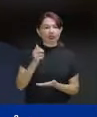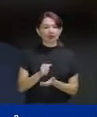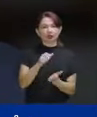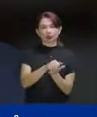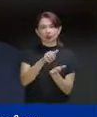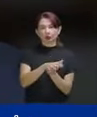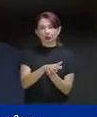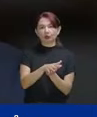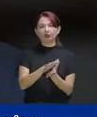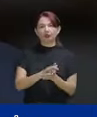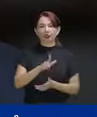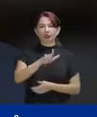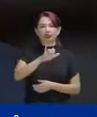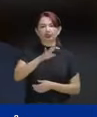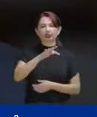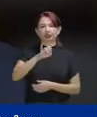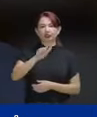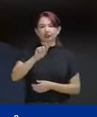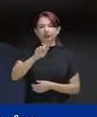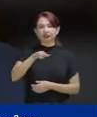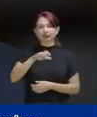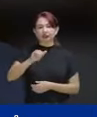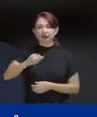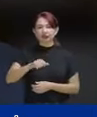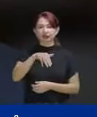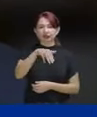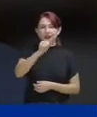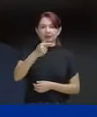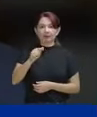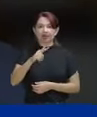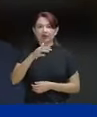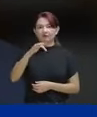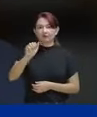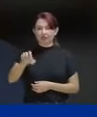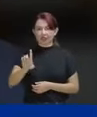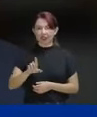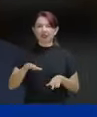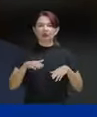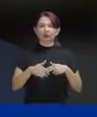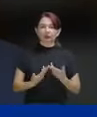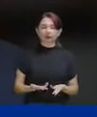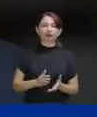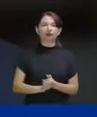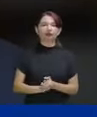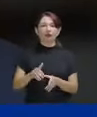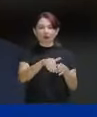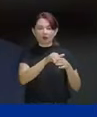multa de má-fé requerida pelo Ministério Público Eleitoral. Que o